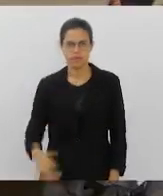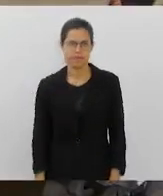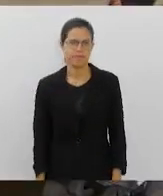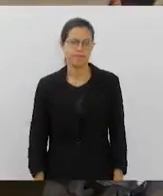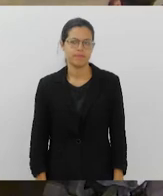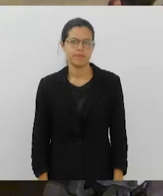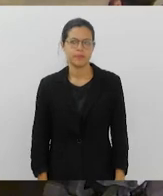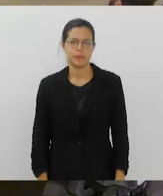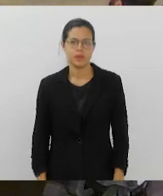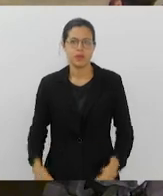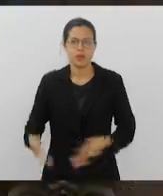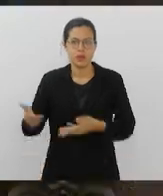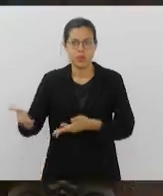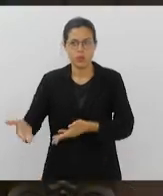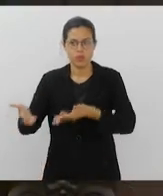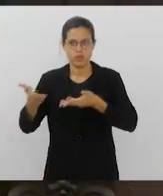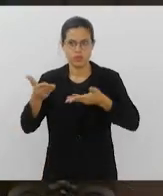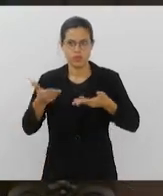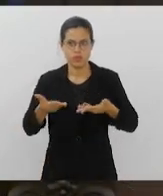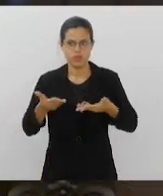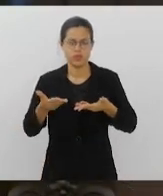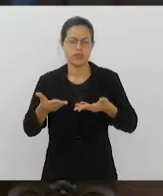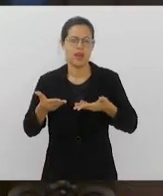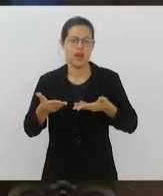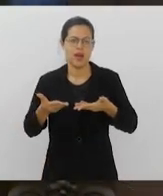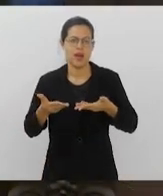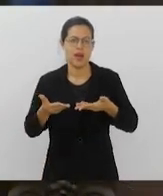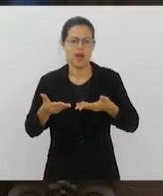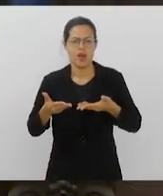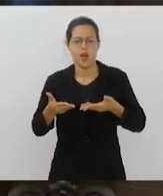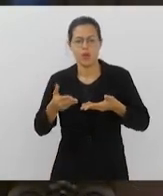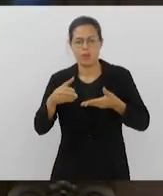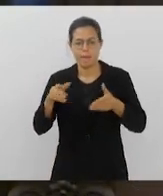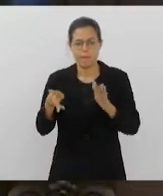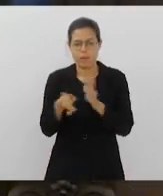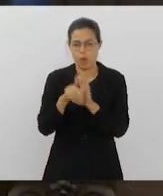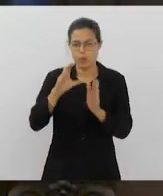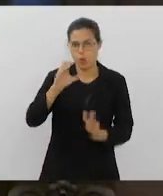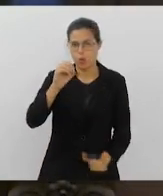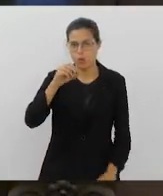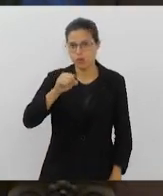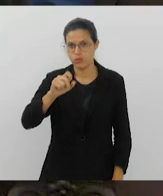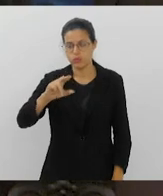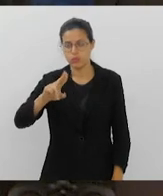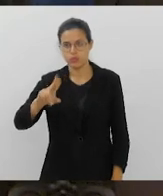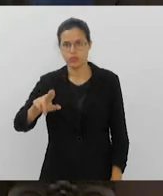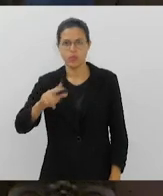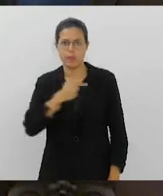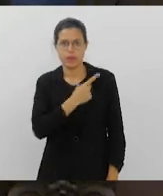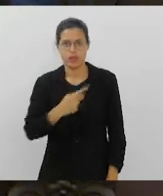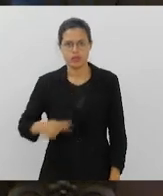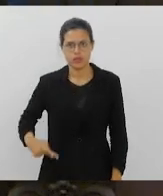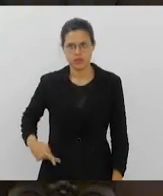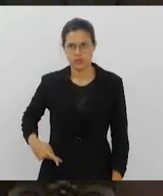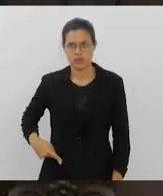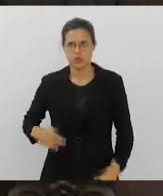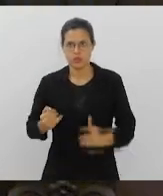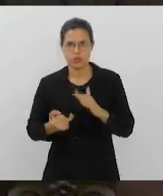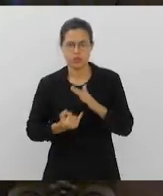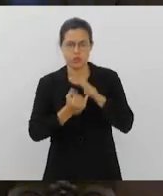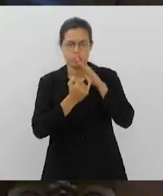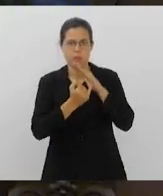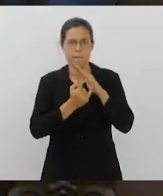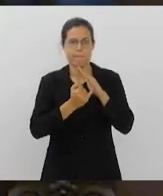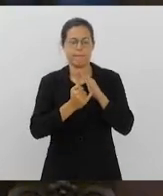Convidar cônsul honorário do Sri Lanka, presidente do Instituto Cultural Brasil-Japão